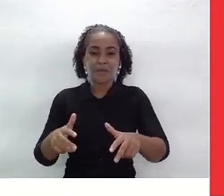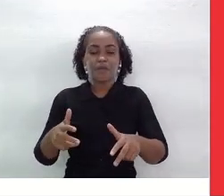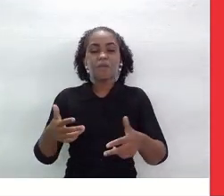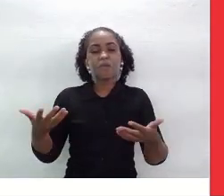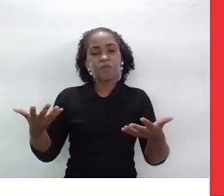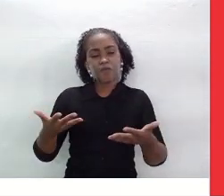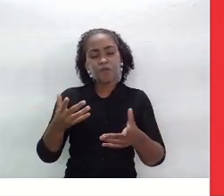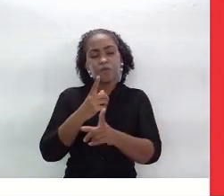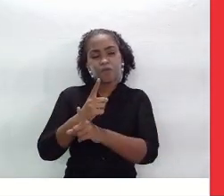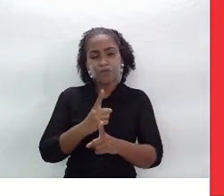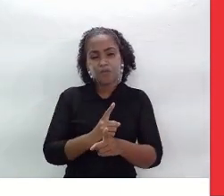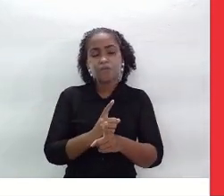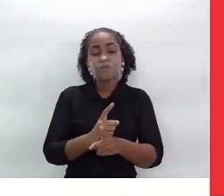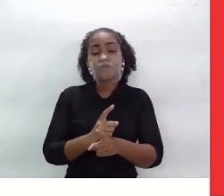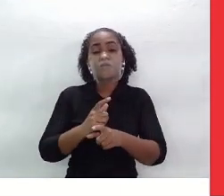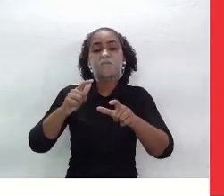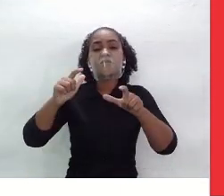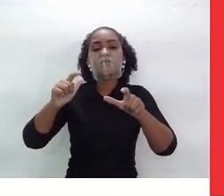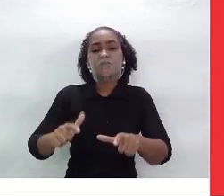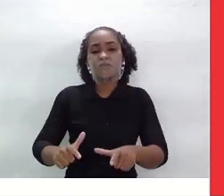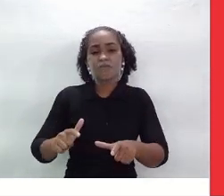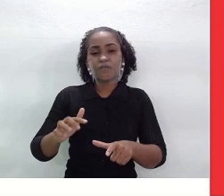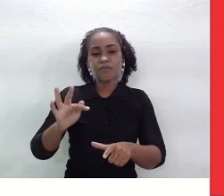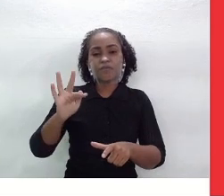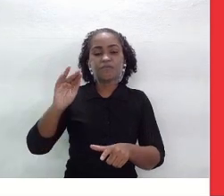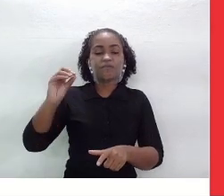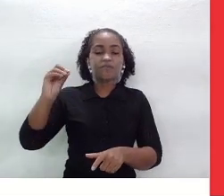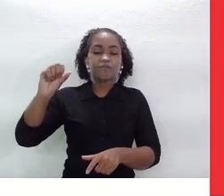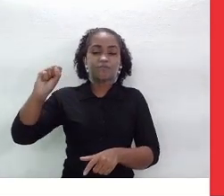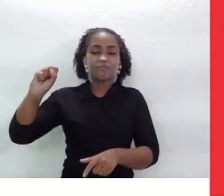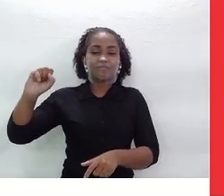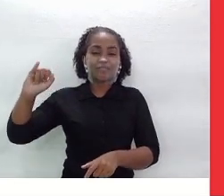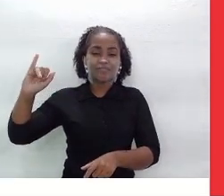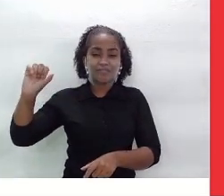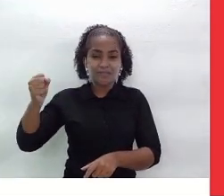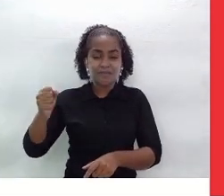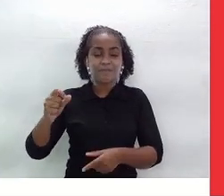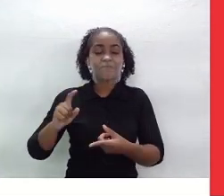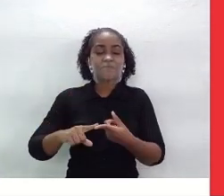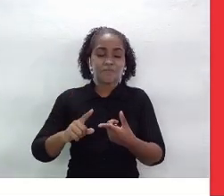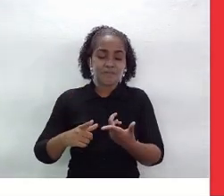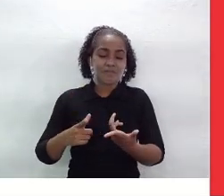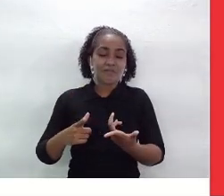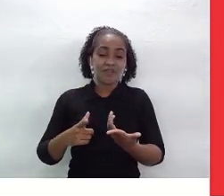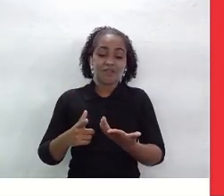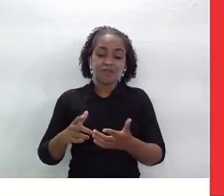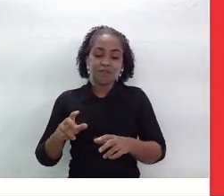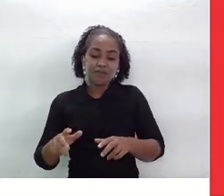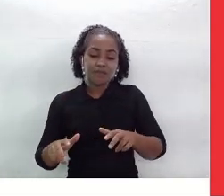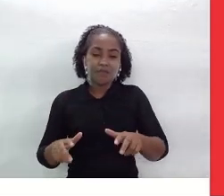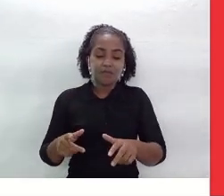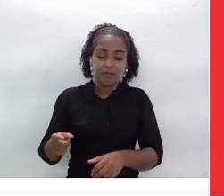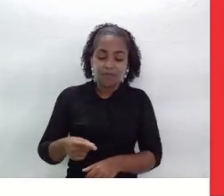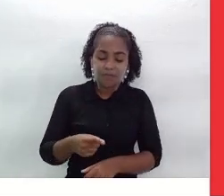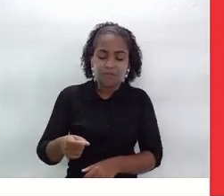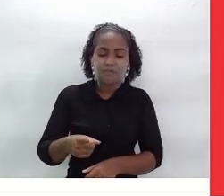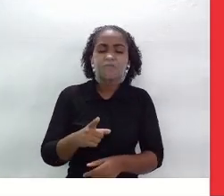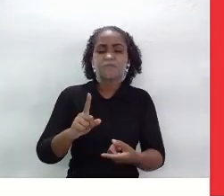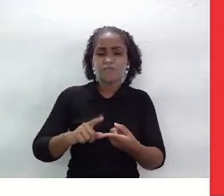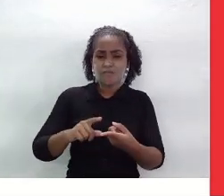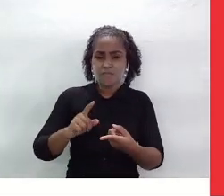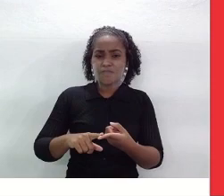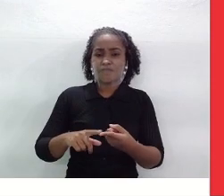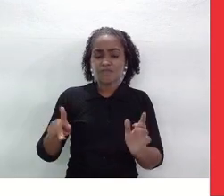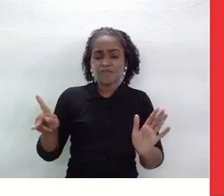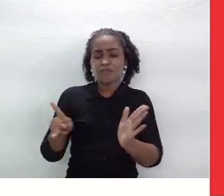foram encontrados justamente fósseis. E esses fósseis desses répteis tanto existiam na